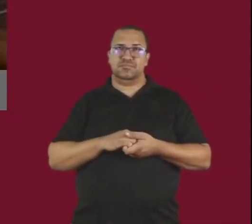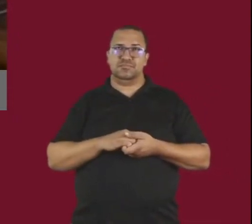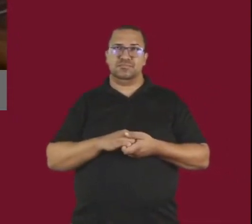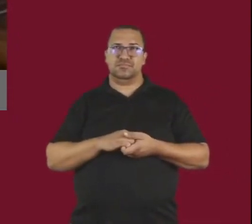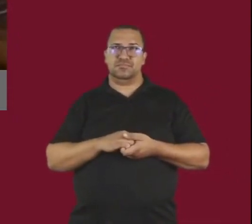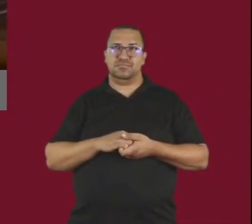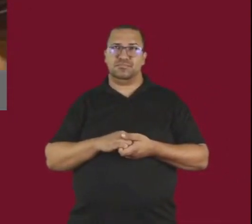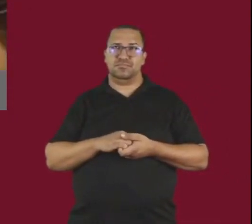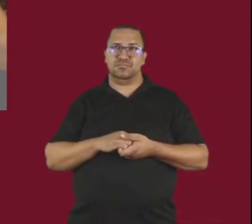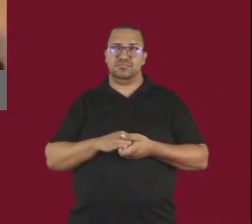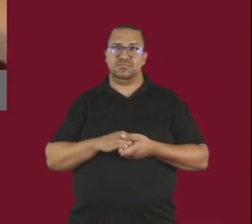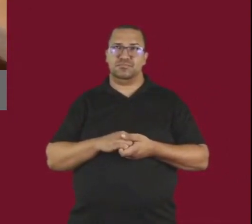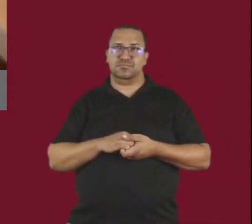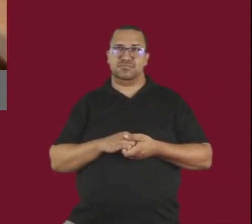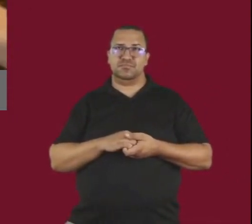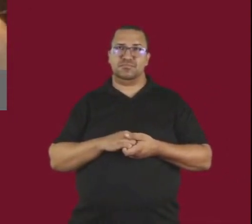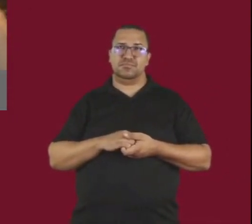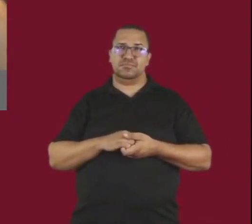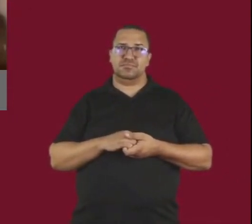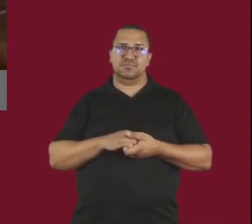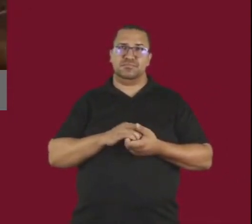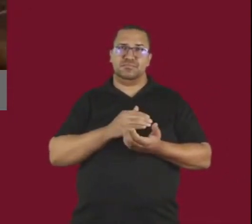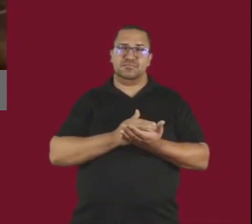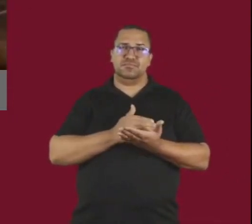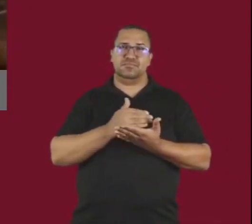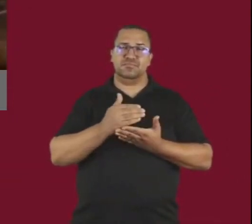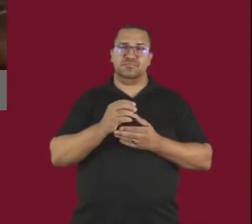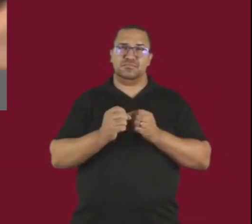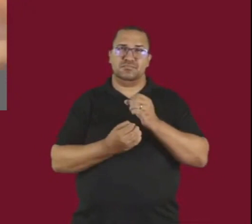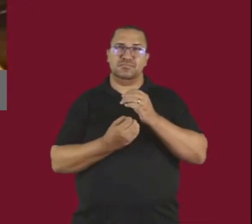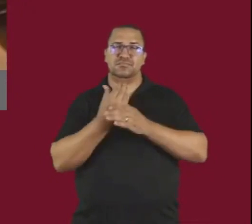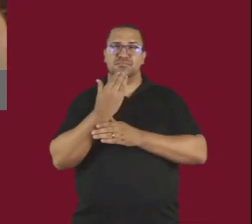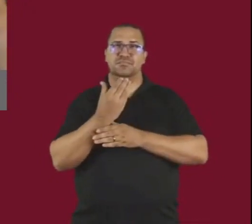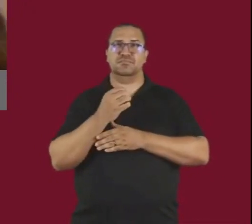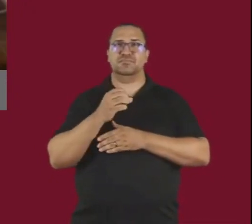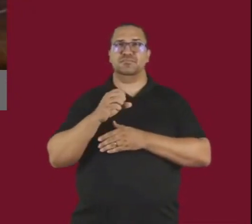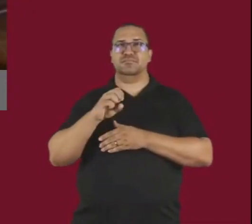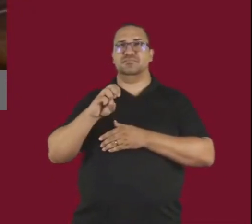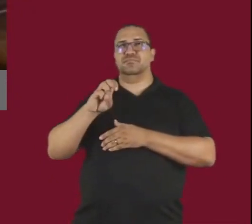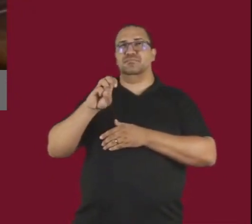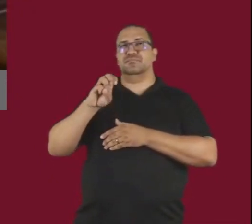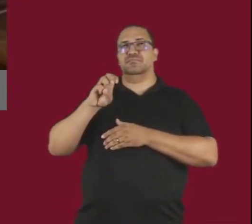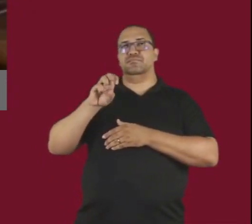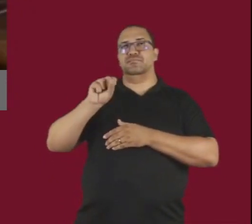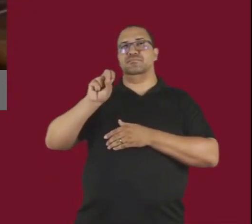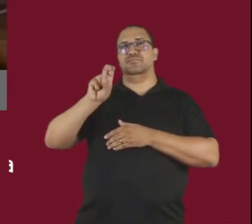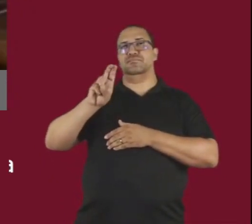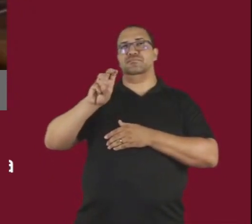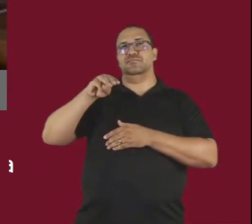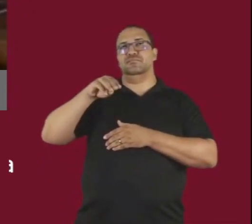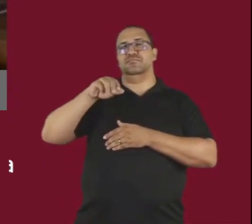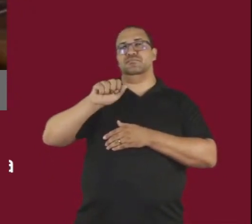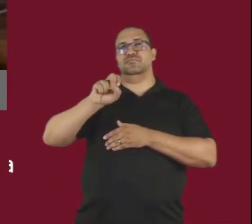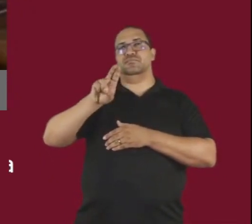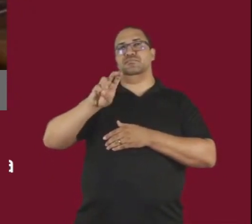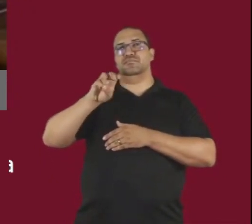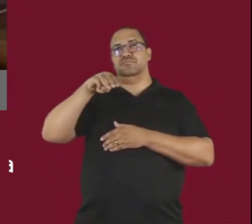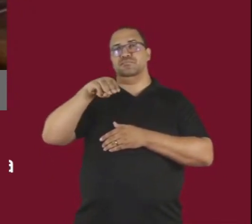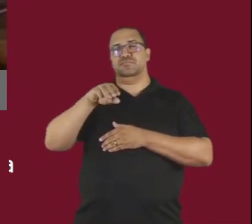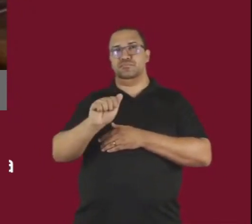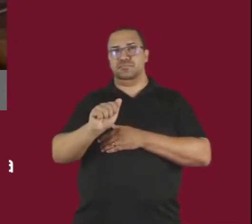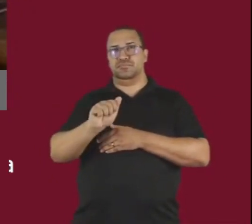para mim, pessoalmente, começou a se criar Suma Uma. E Suma Uma virou